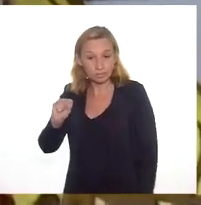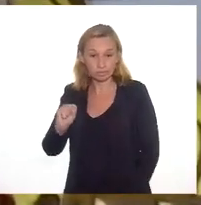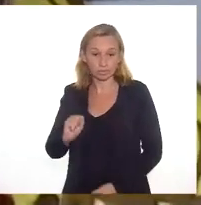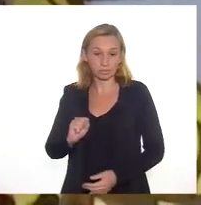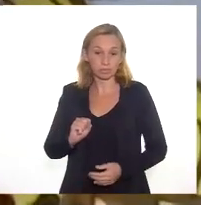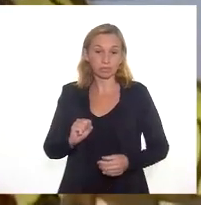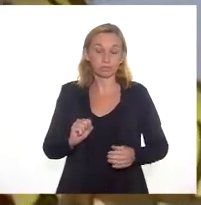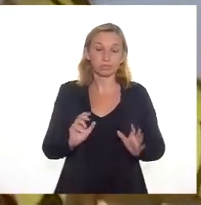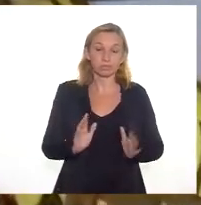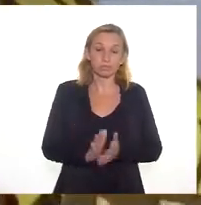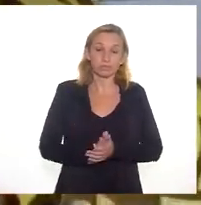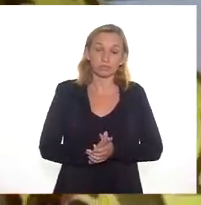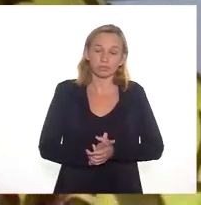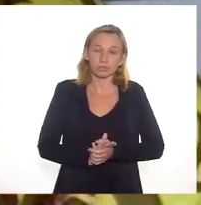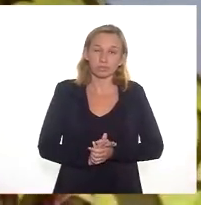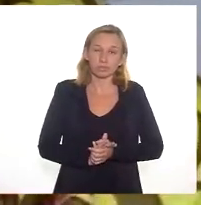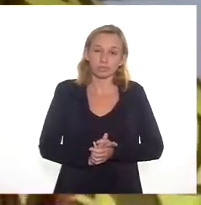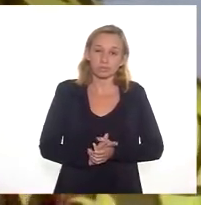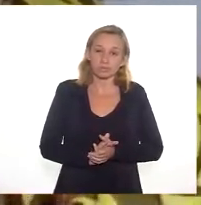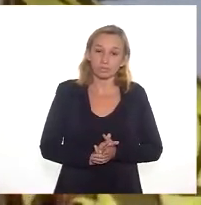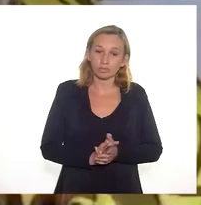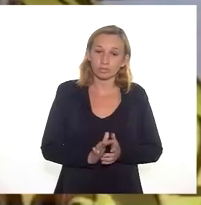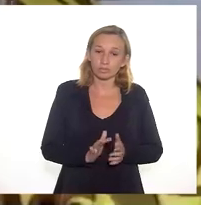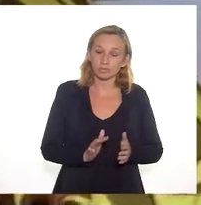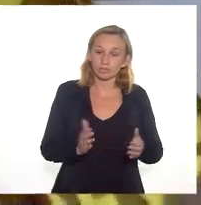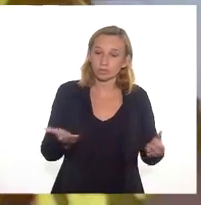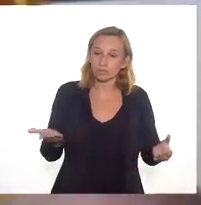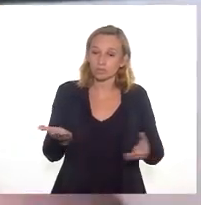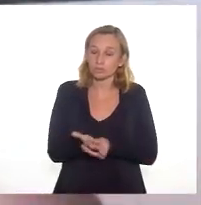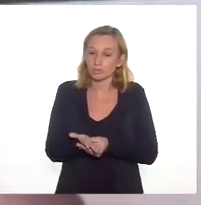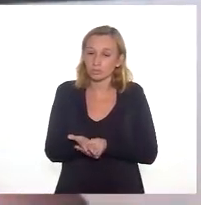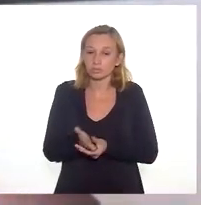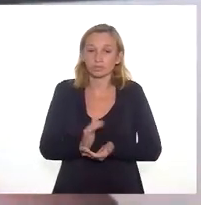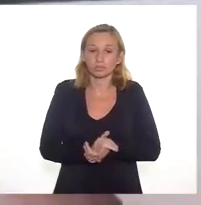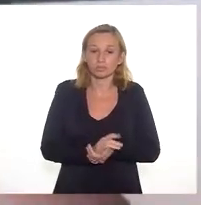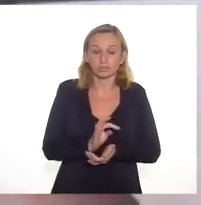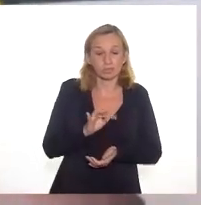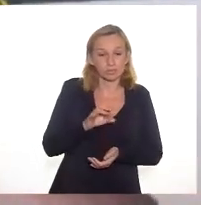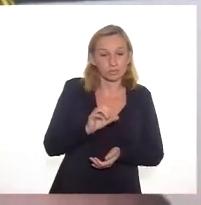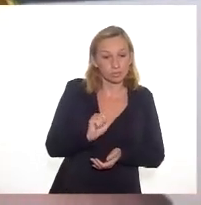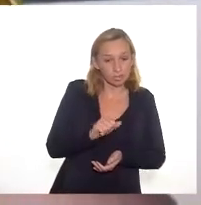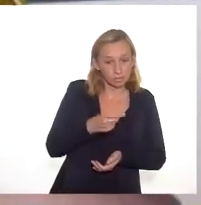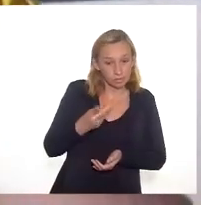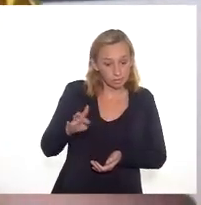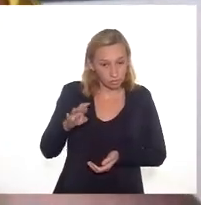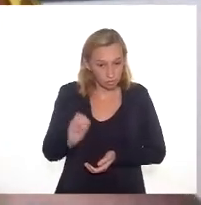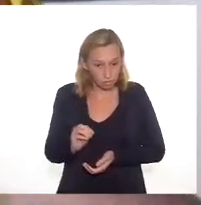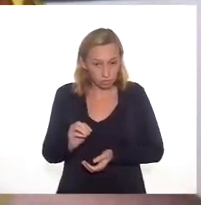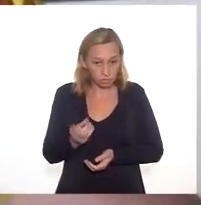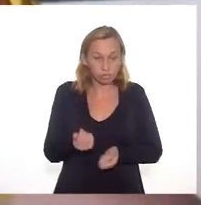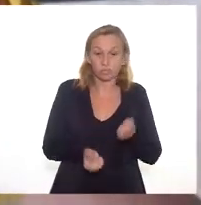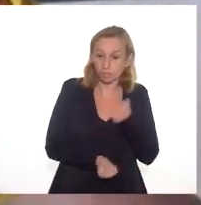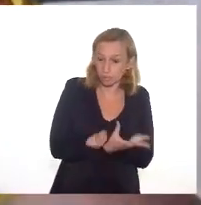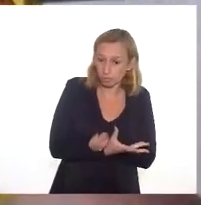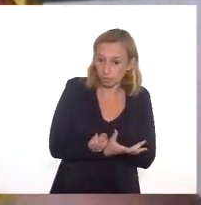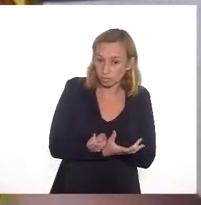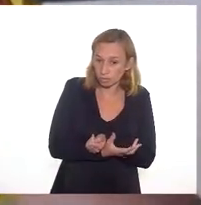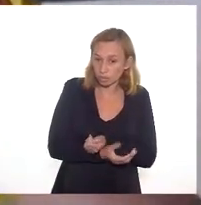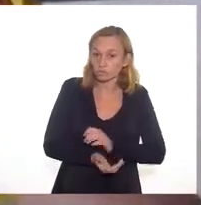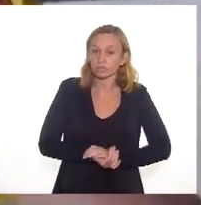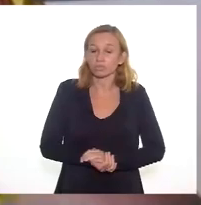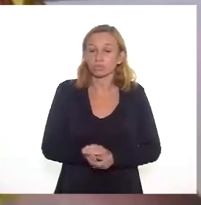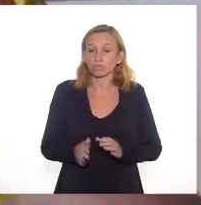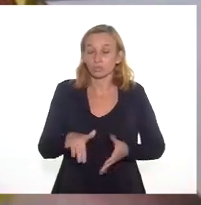quanto isso desnudou de processos licitatórios um tanto quanto fraudulentos na pasta